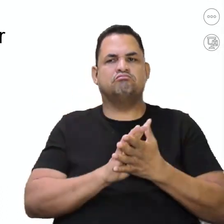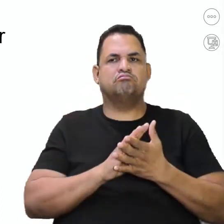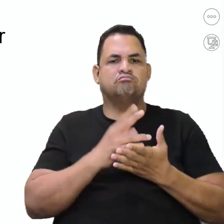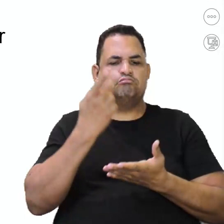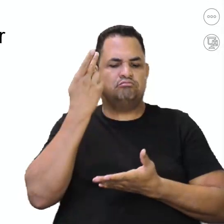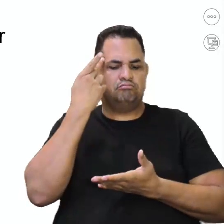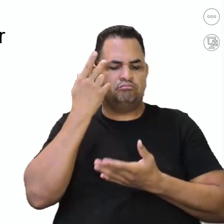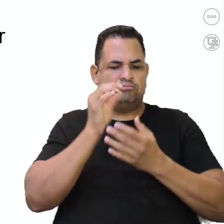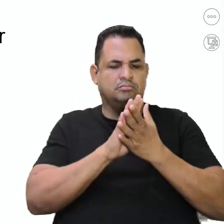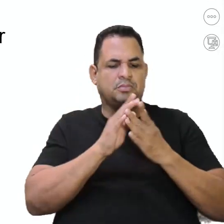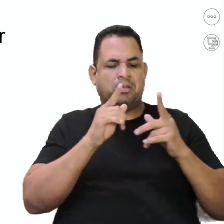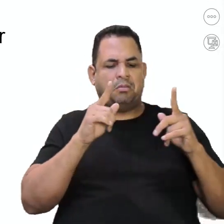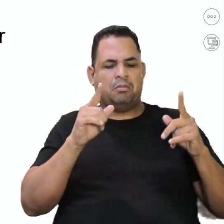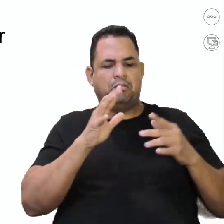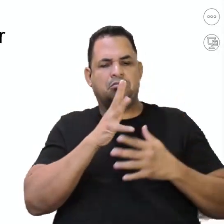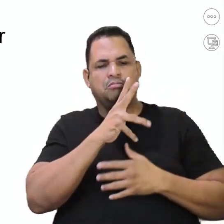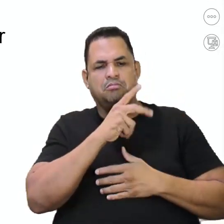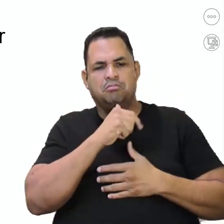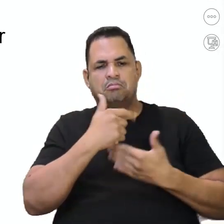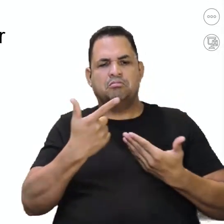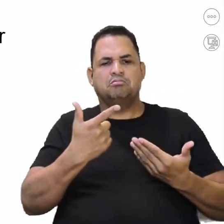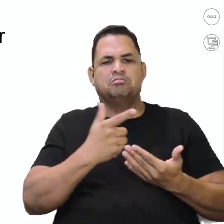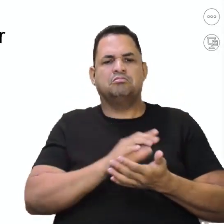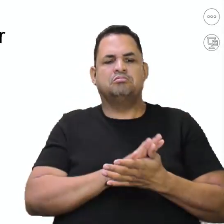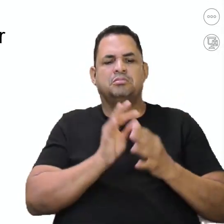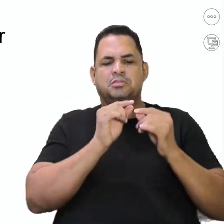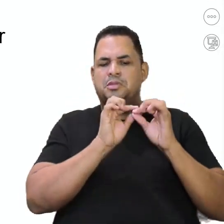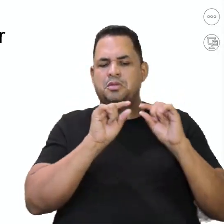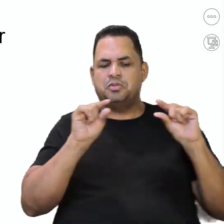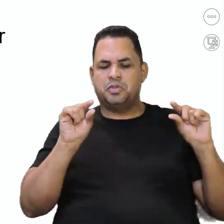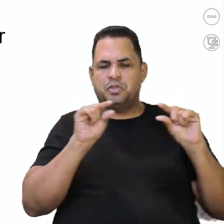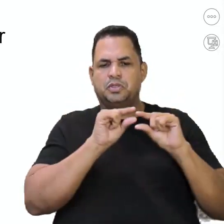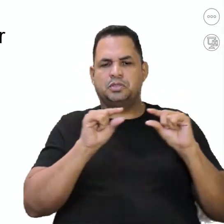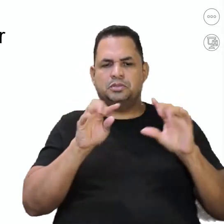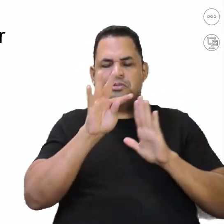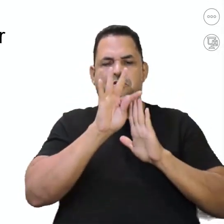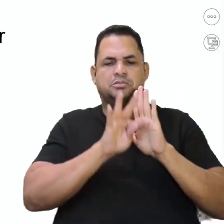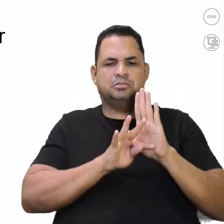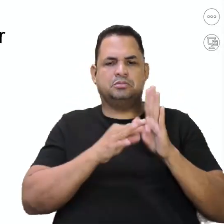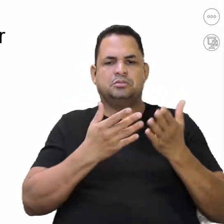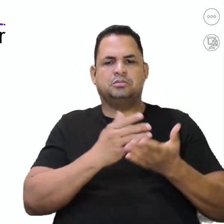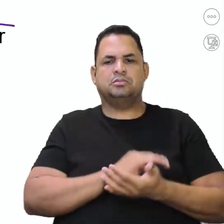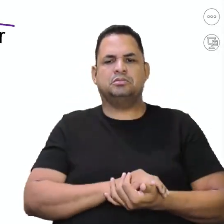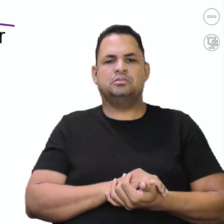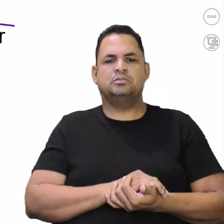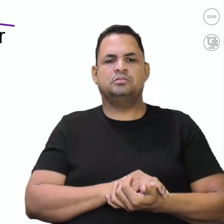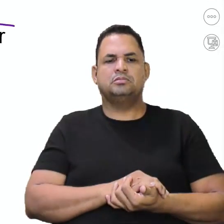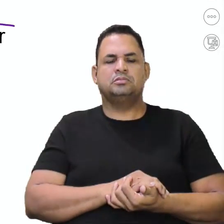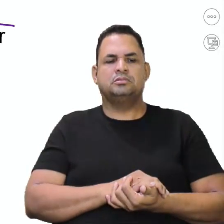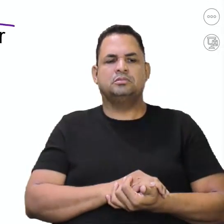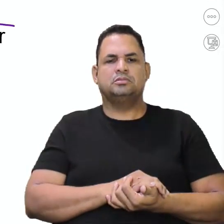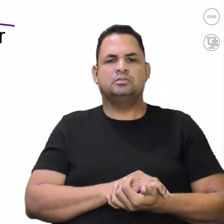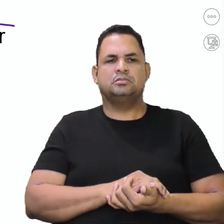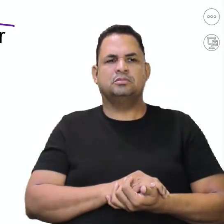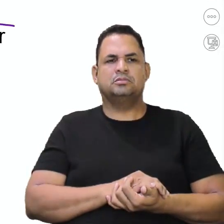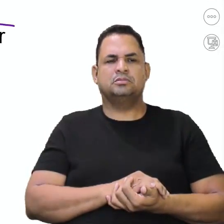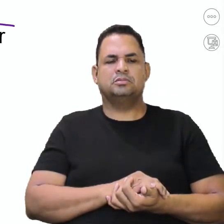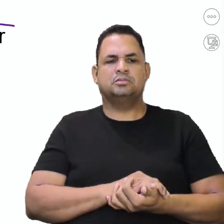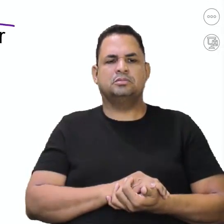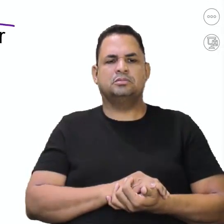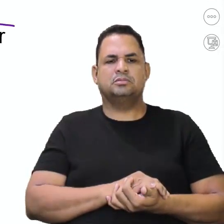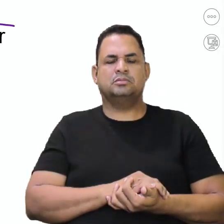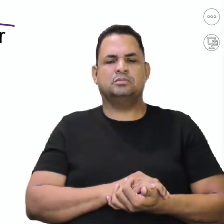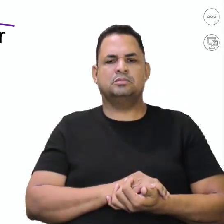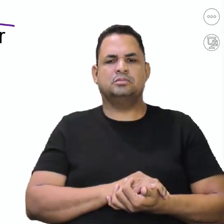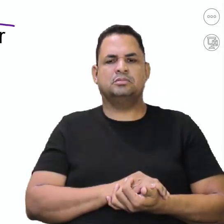são mais longas, do que uma linha de texto. And are at least temporarily archived.